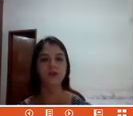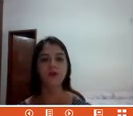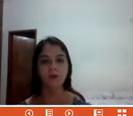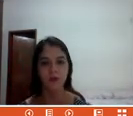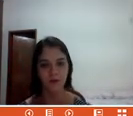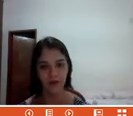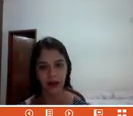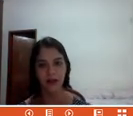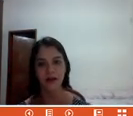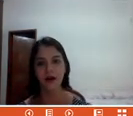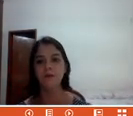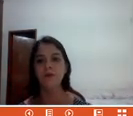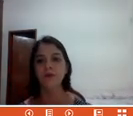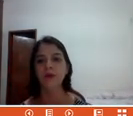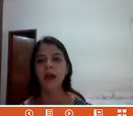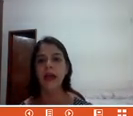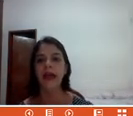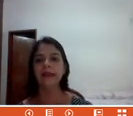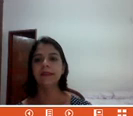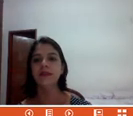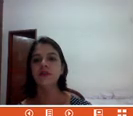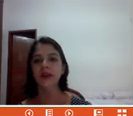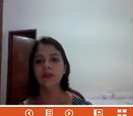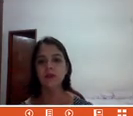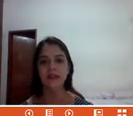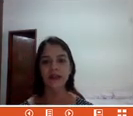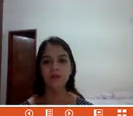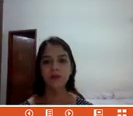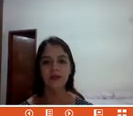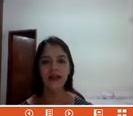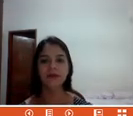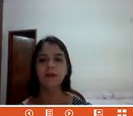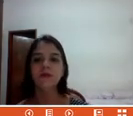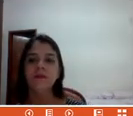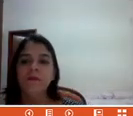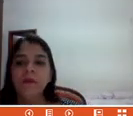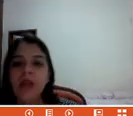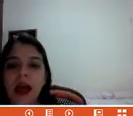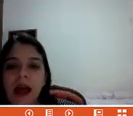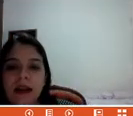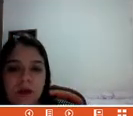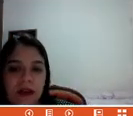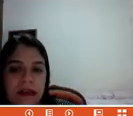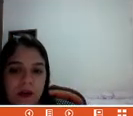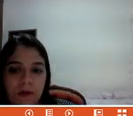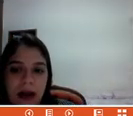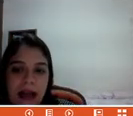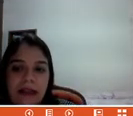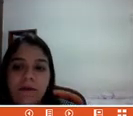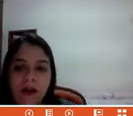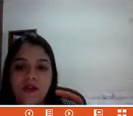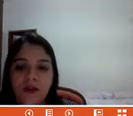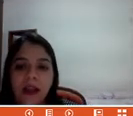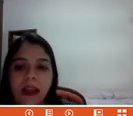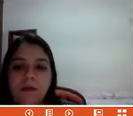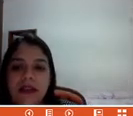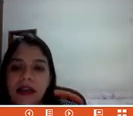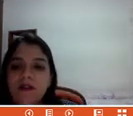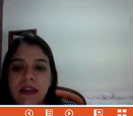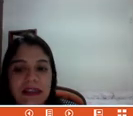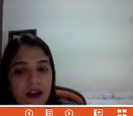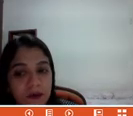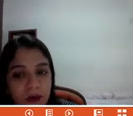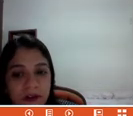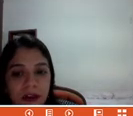ao nosso corpo, como eu falei agora há pouco. Essas articulações das mãos, elas podem ser comparadas também aos fonemas